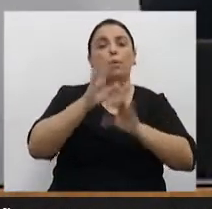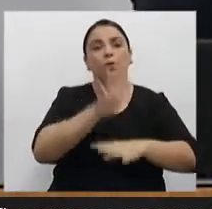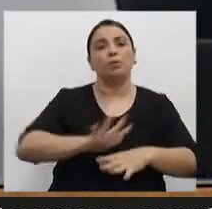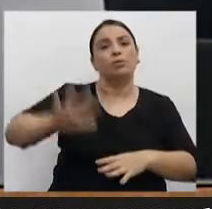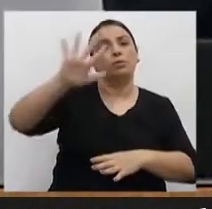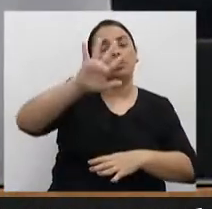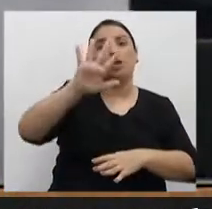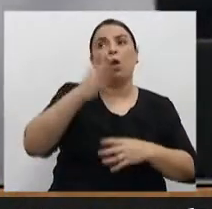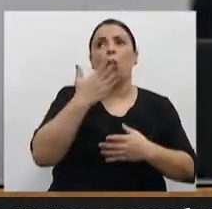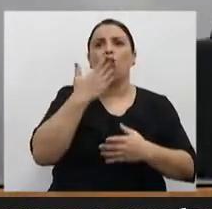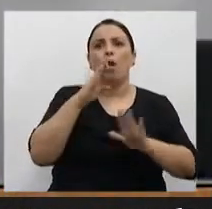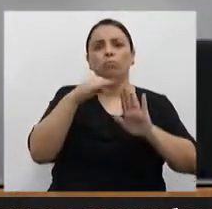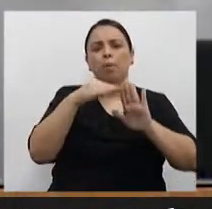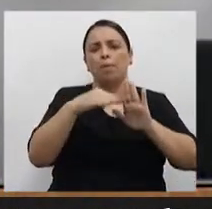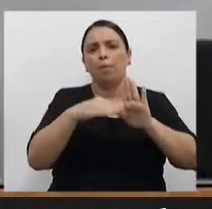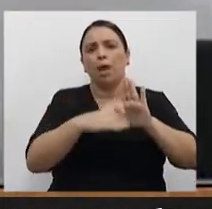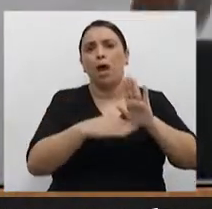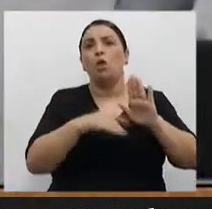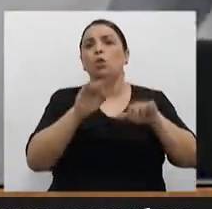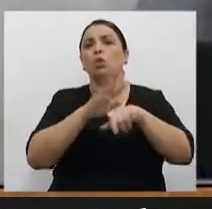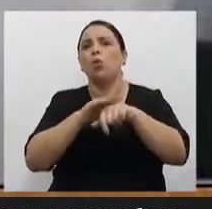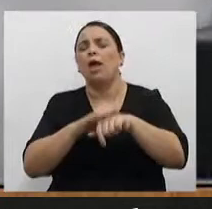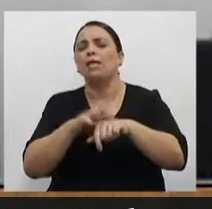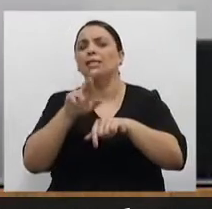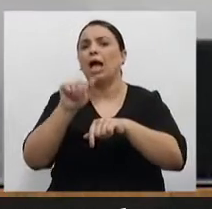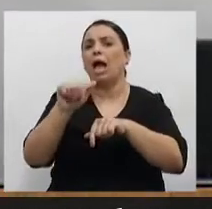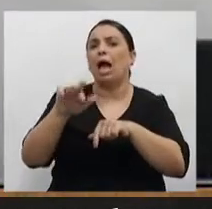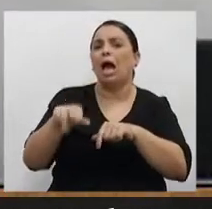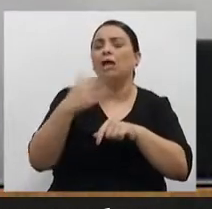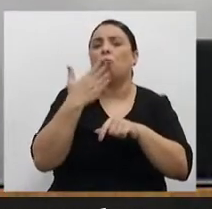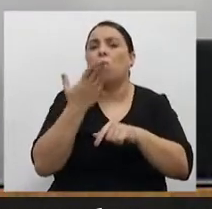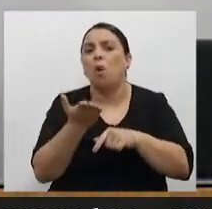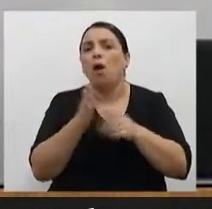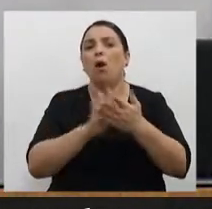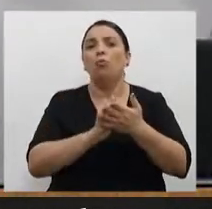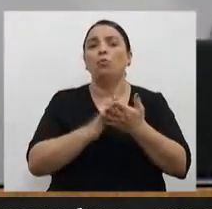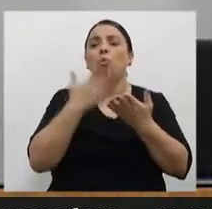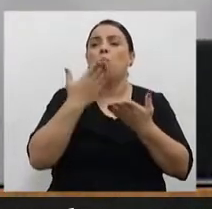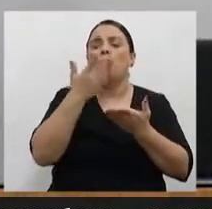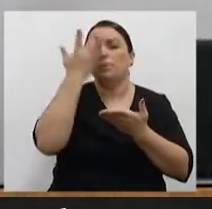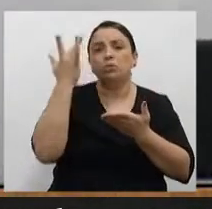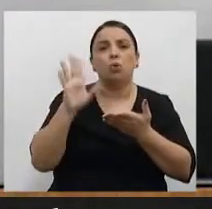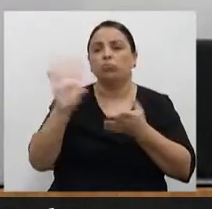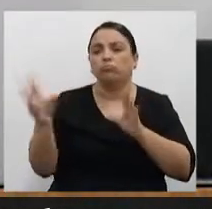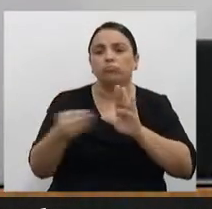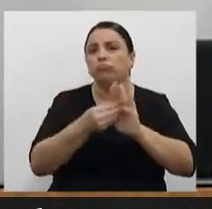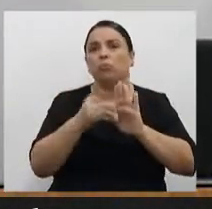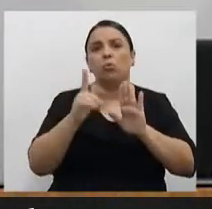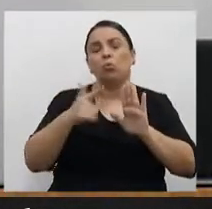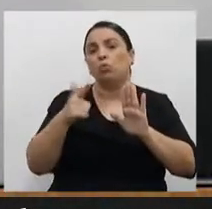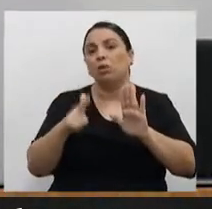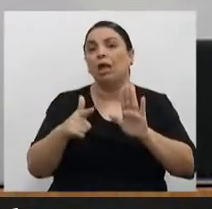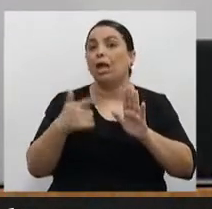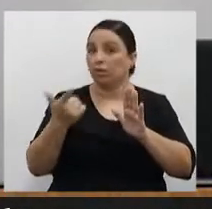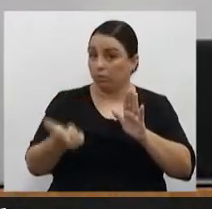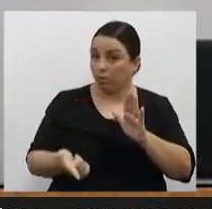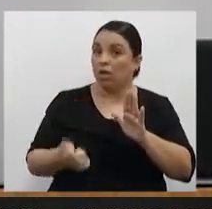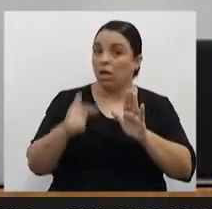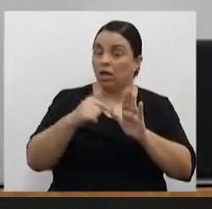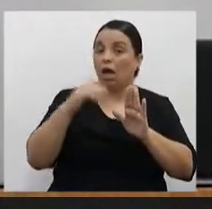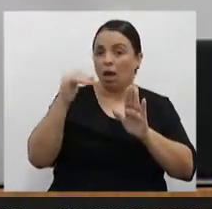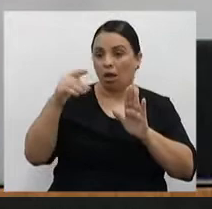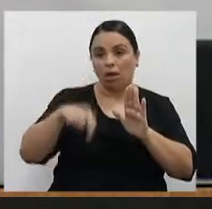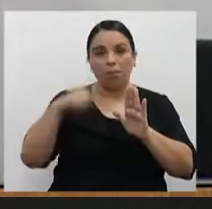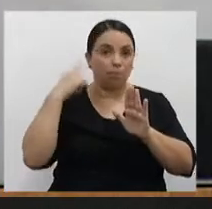aí previstas no plano nacional, quem ficou de fora, né, do plano nacional que está sendo seguido pelo estado de Minas Gerais. E